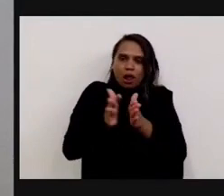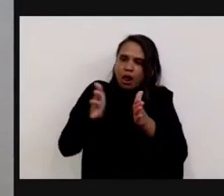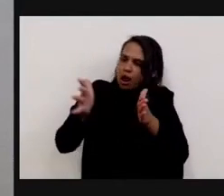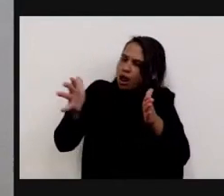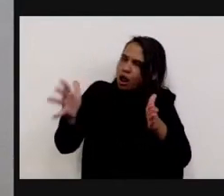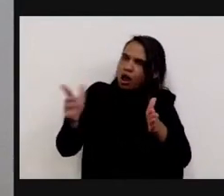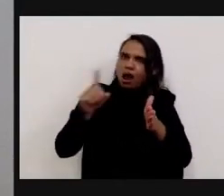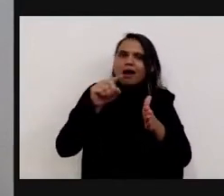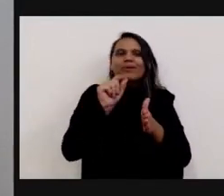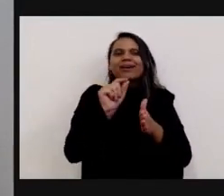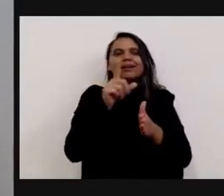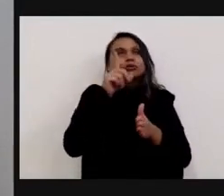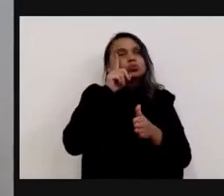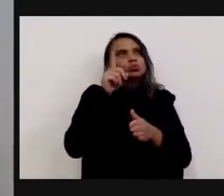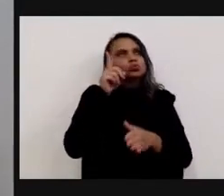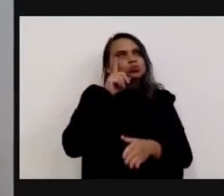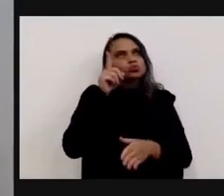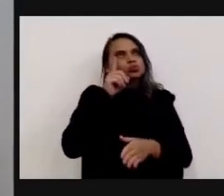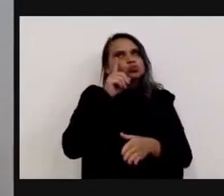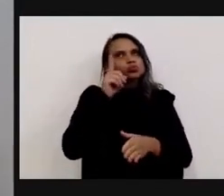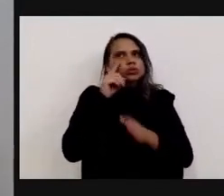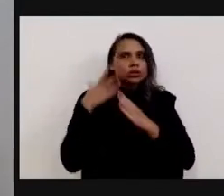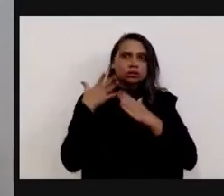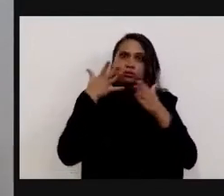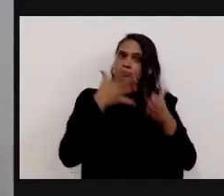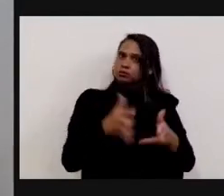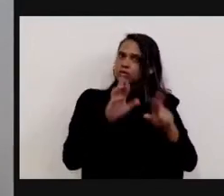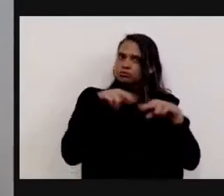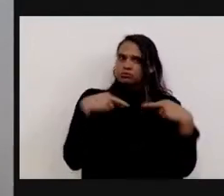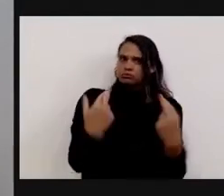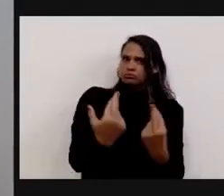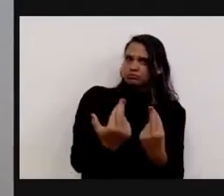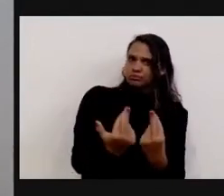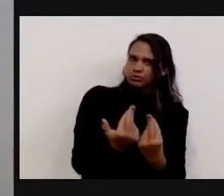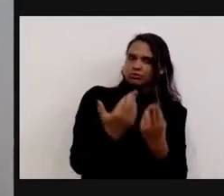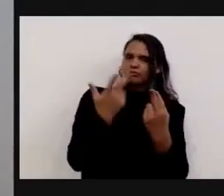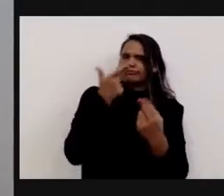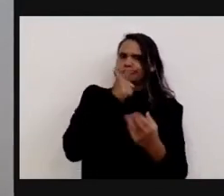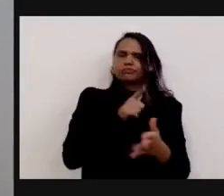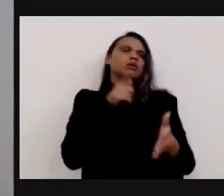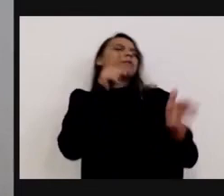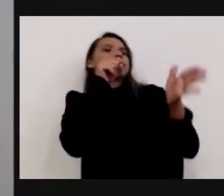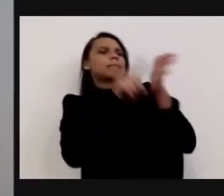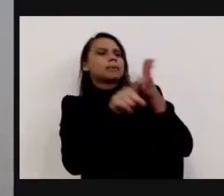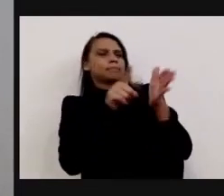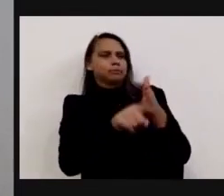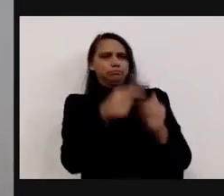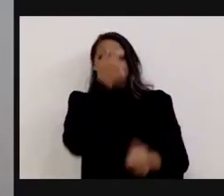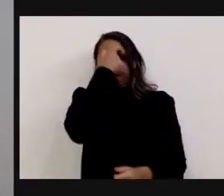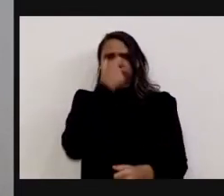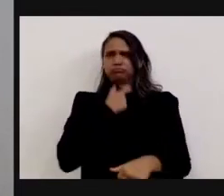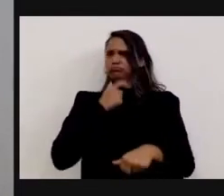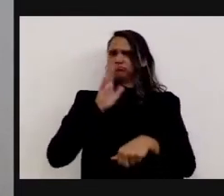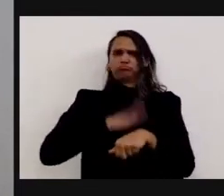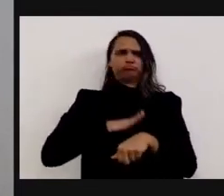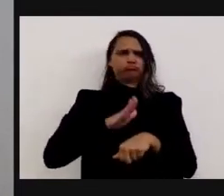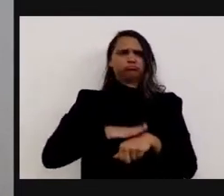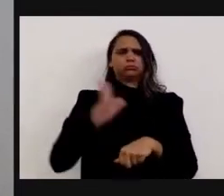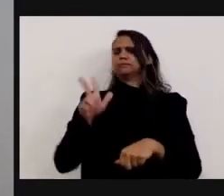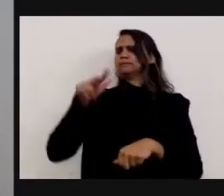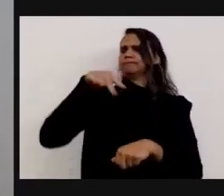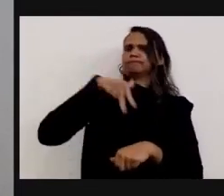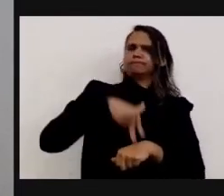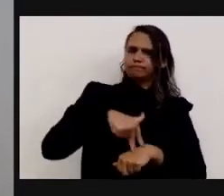dia entrar numa reunião e conseguir questionar é ser você mesmo no trabalho É de fato